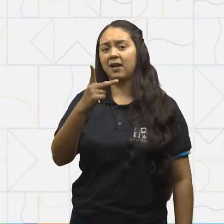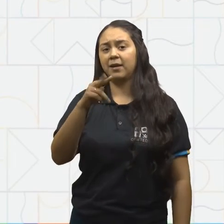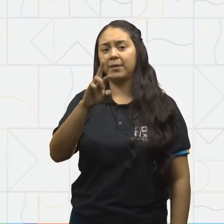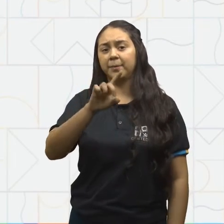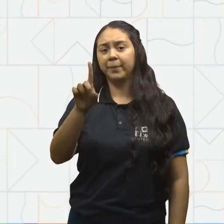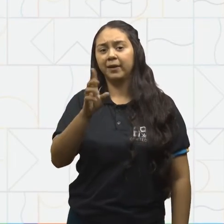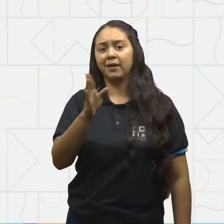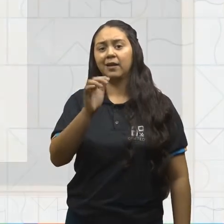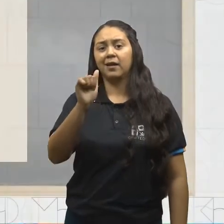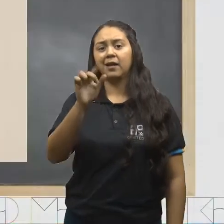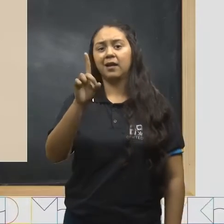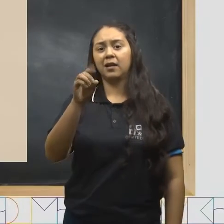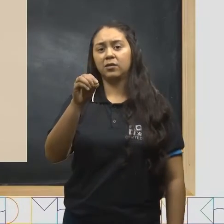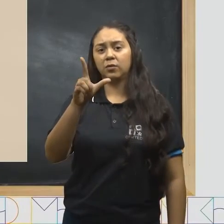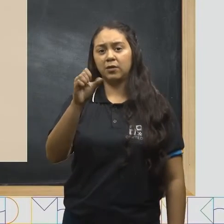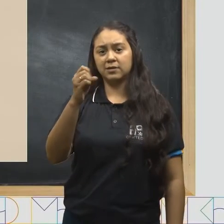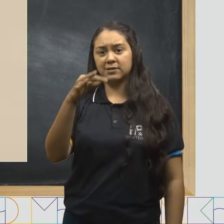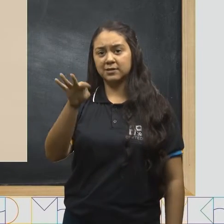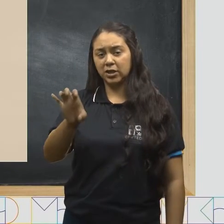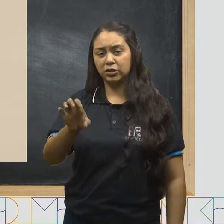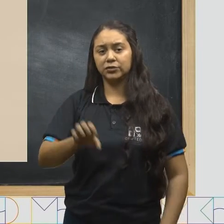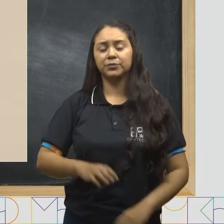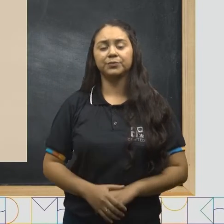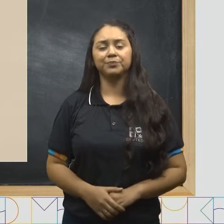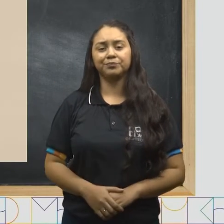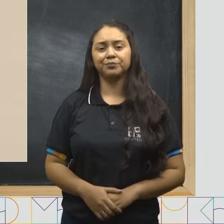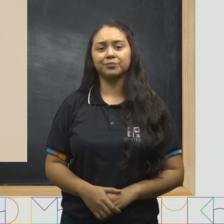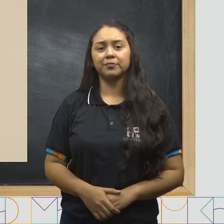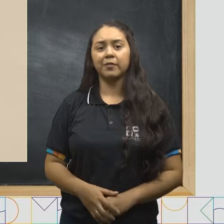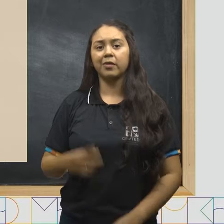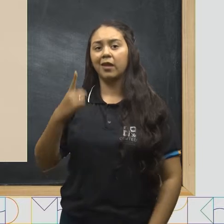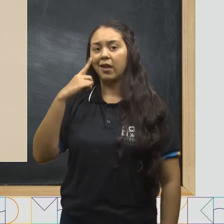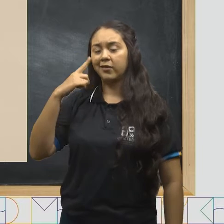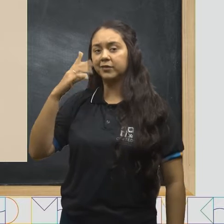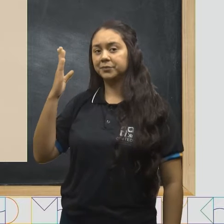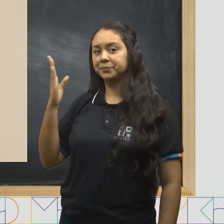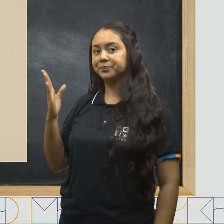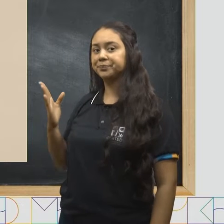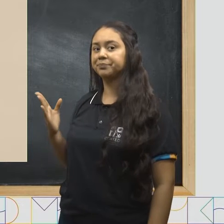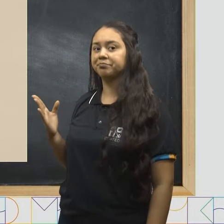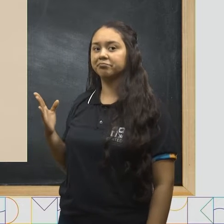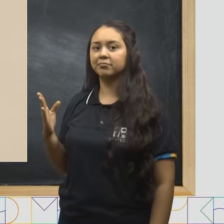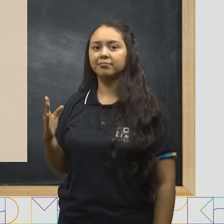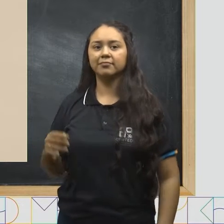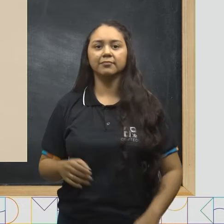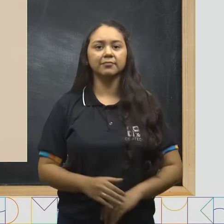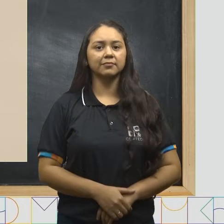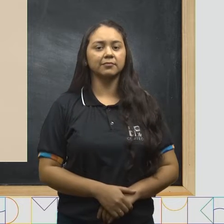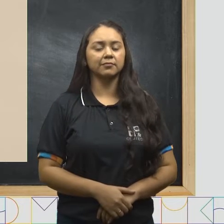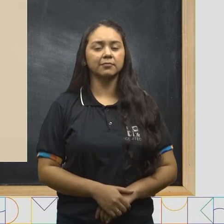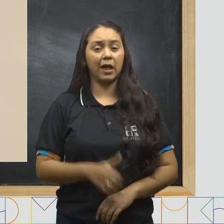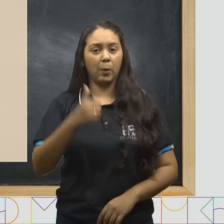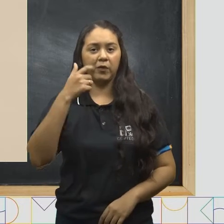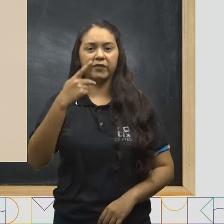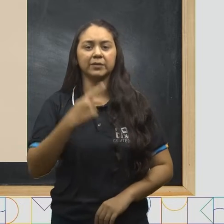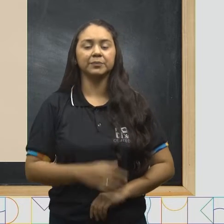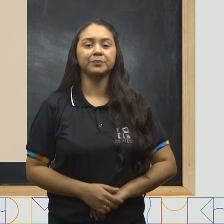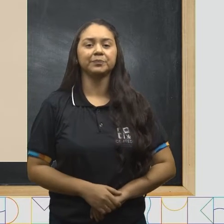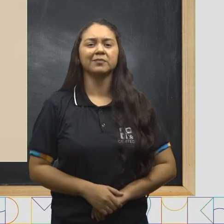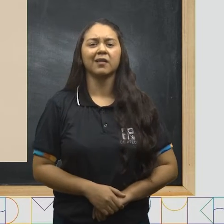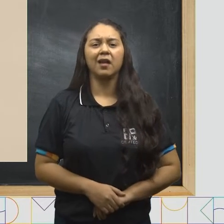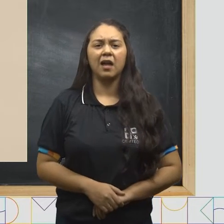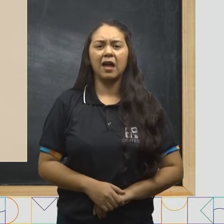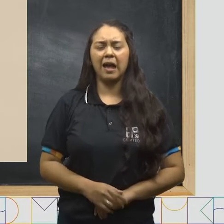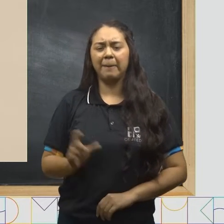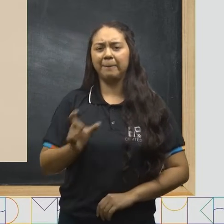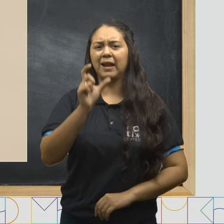termo pré-adolescência. Veja, a expressão pré-adolescente não define o